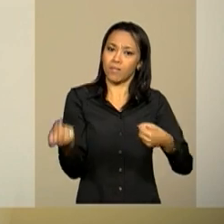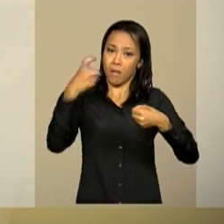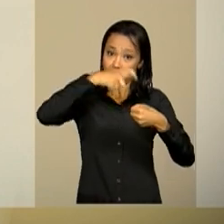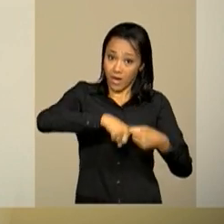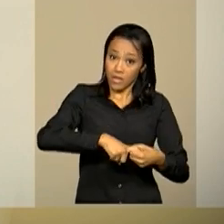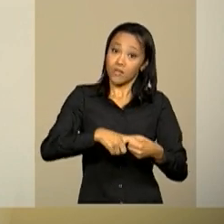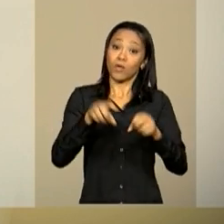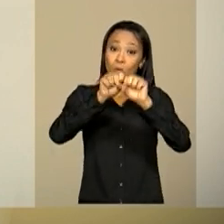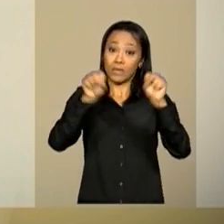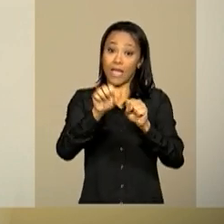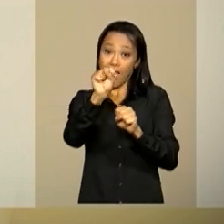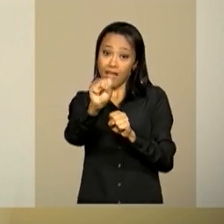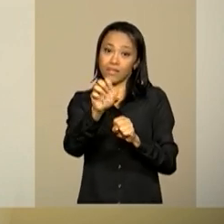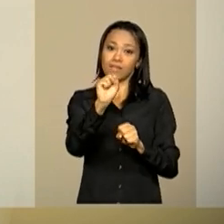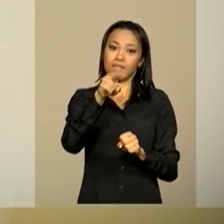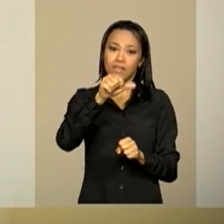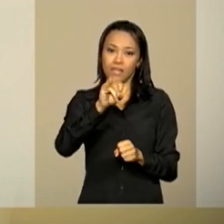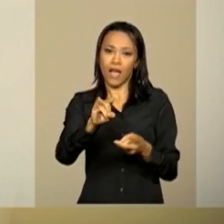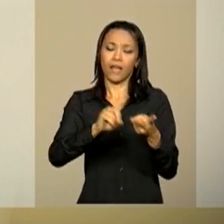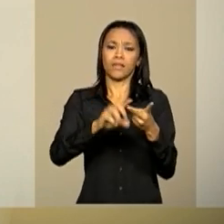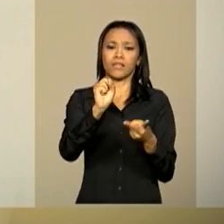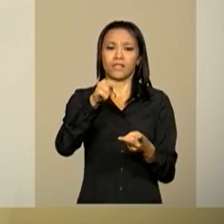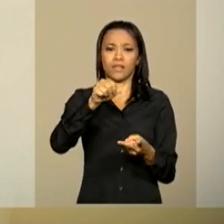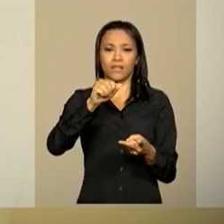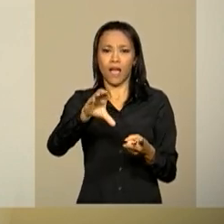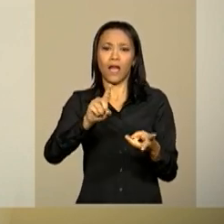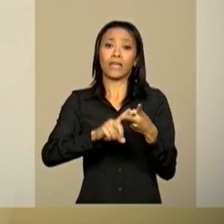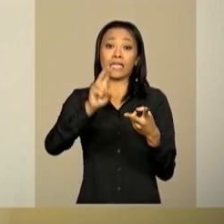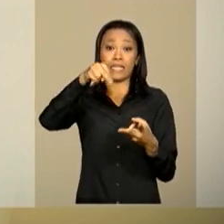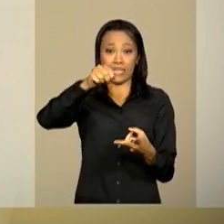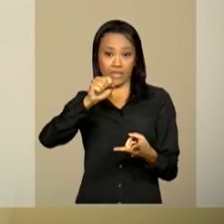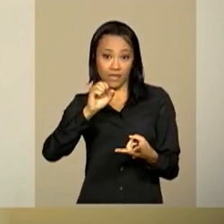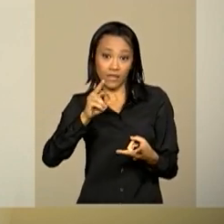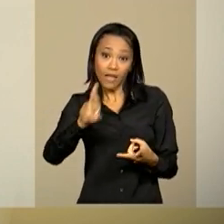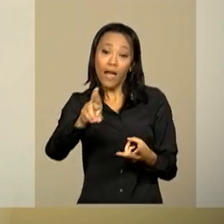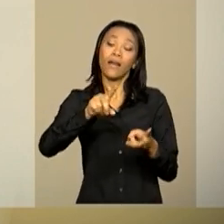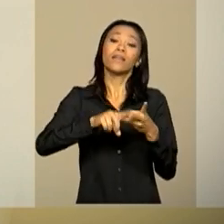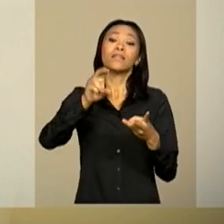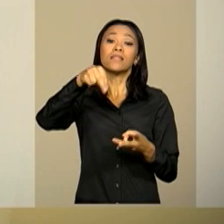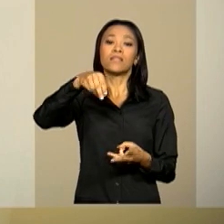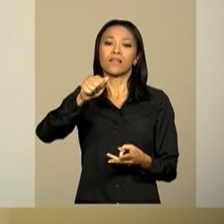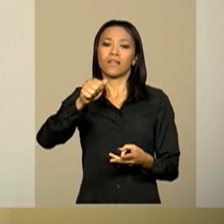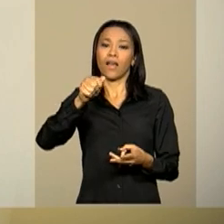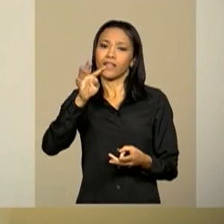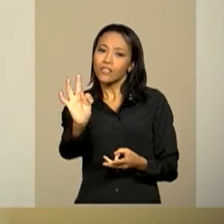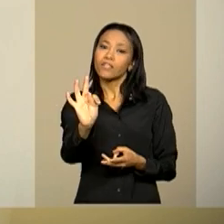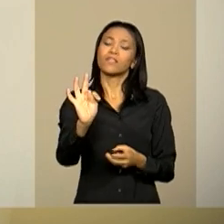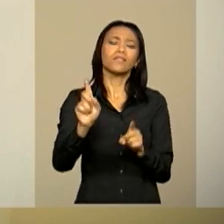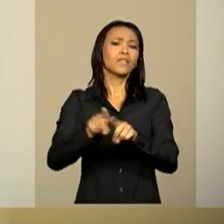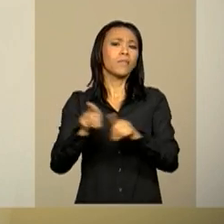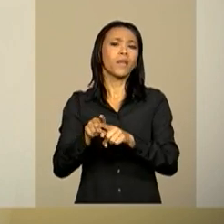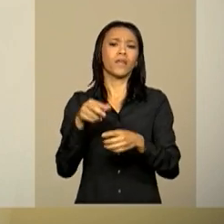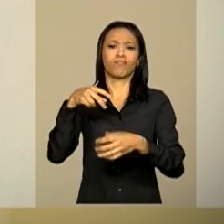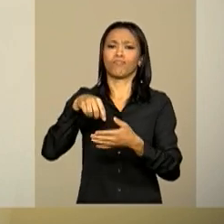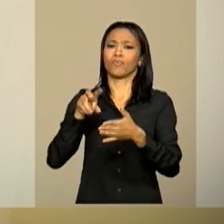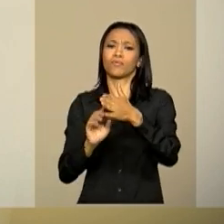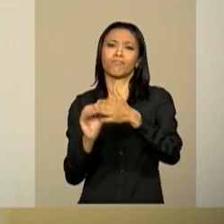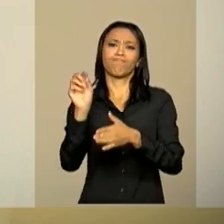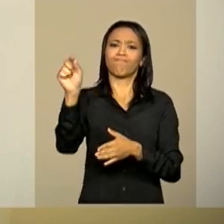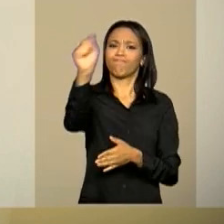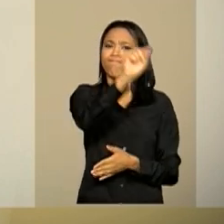com o sistema s com o SENAI o Senac o senar e o SENAT e também com os institutos técnicos